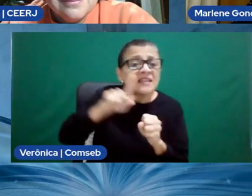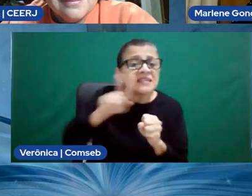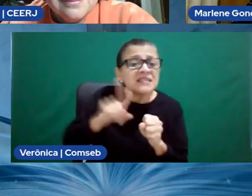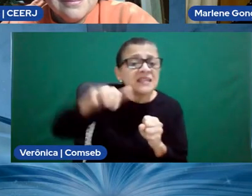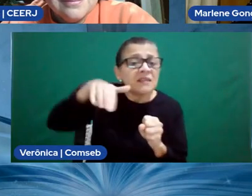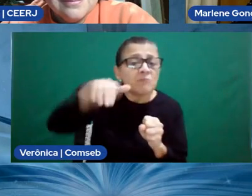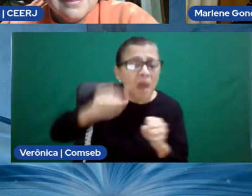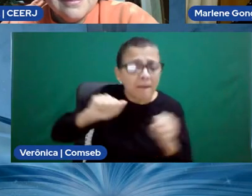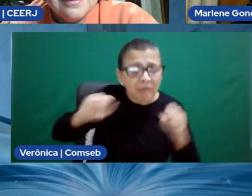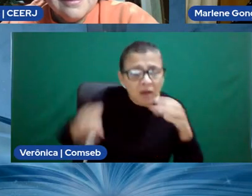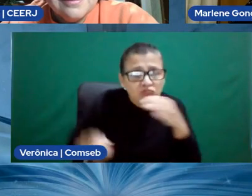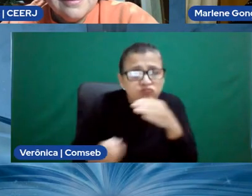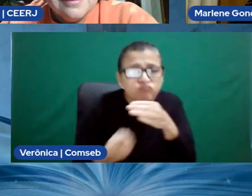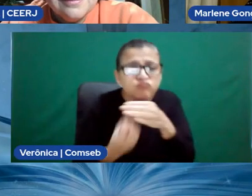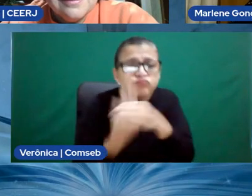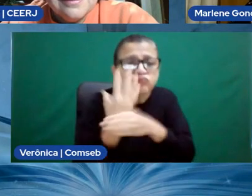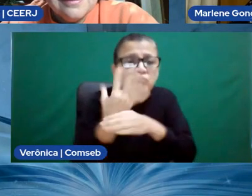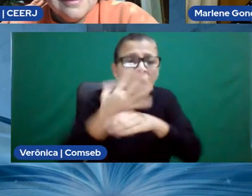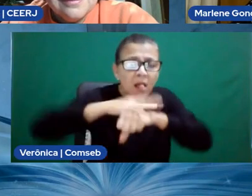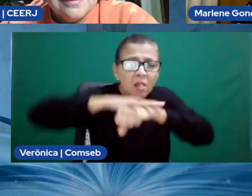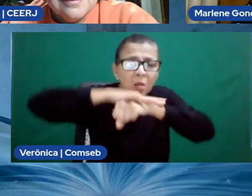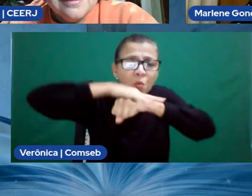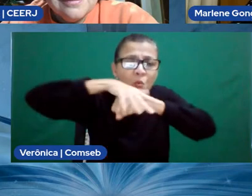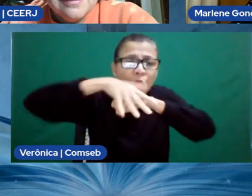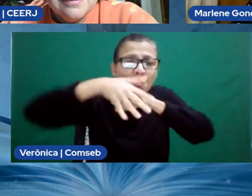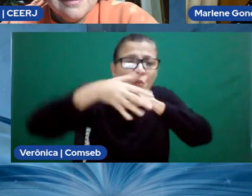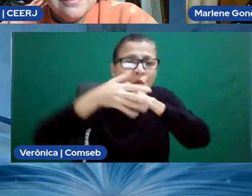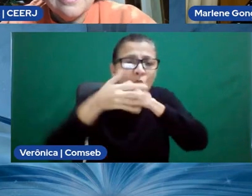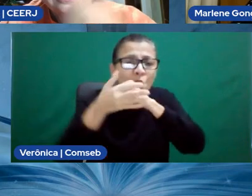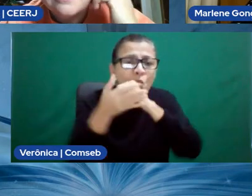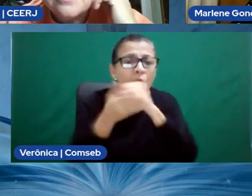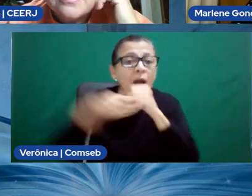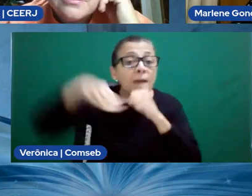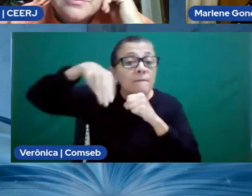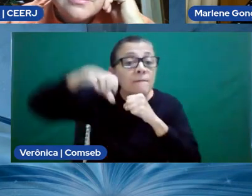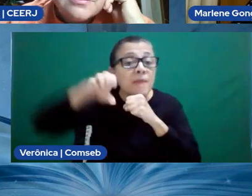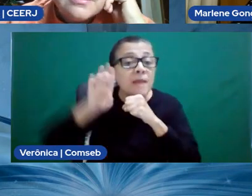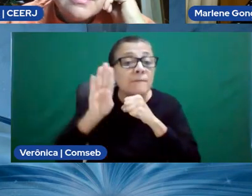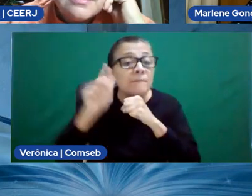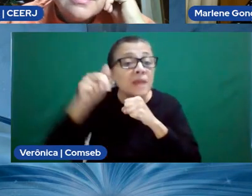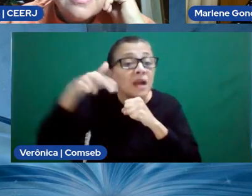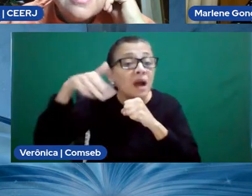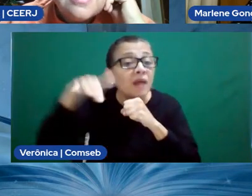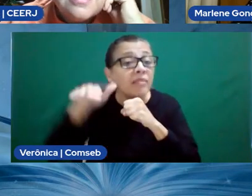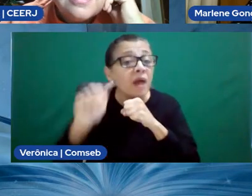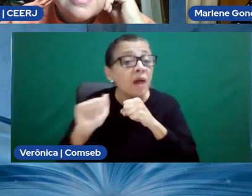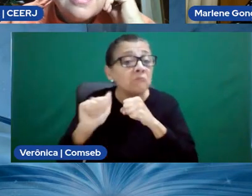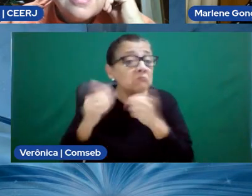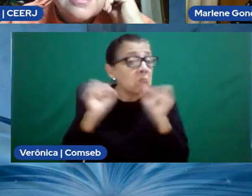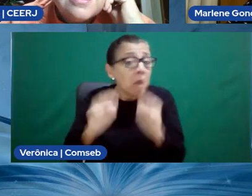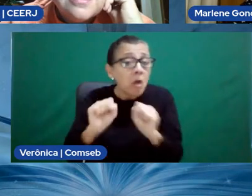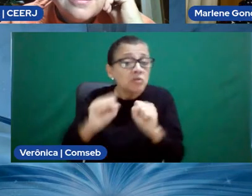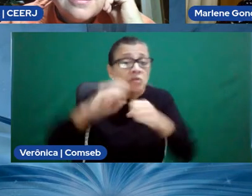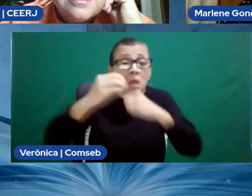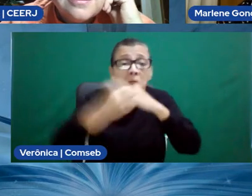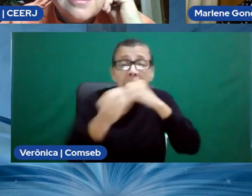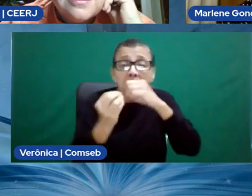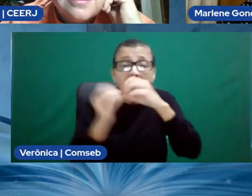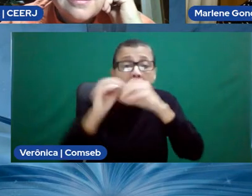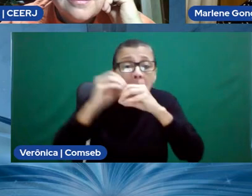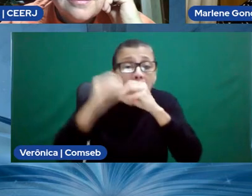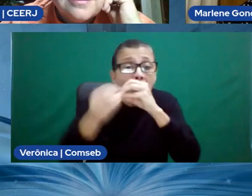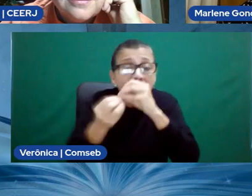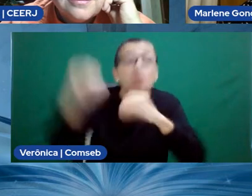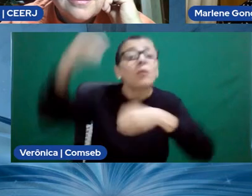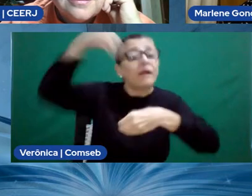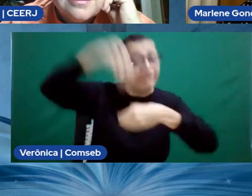formação da membrana. Já descobriram que a mica, que é sílica, também pode fazer isso. pode ter moléculas orgânicas em volta dela.